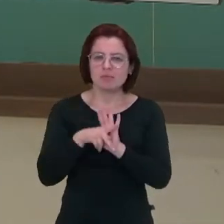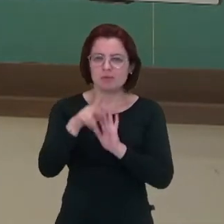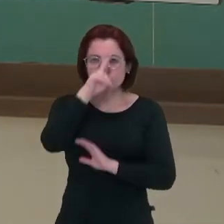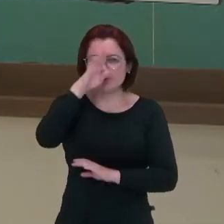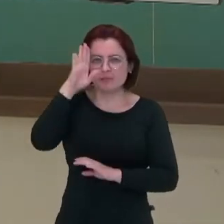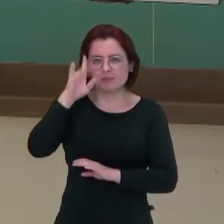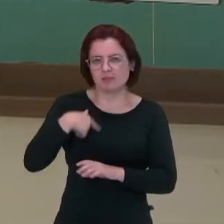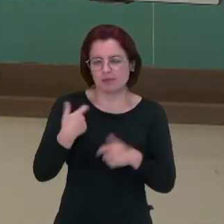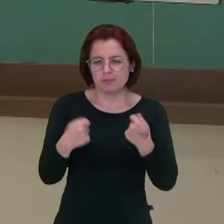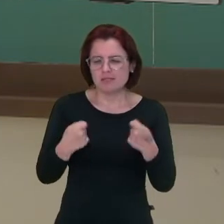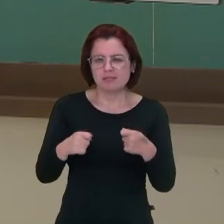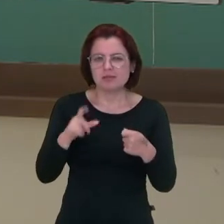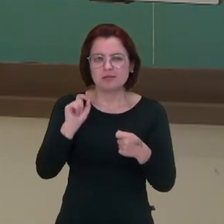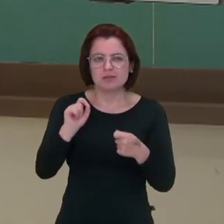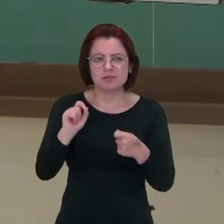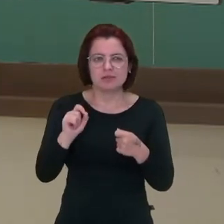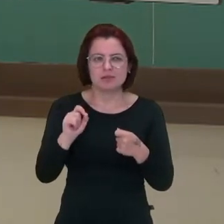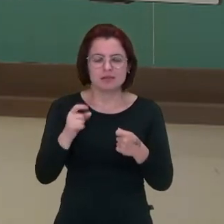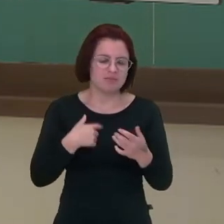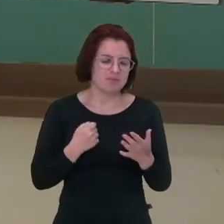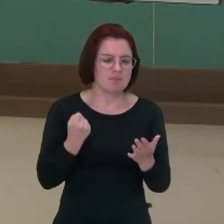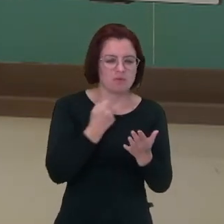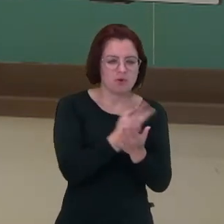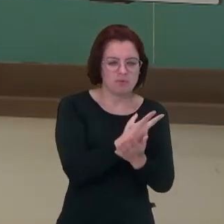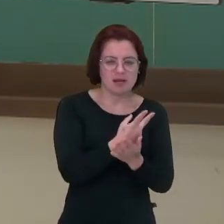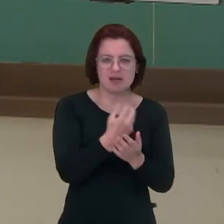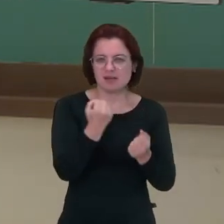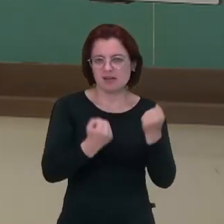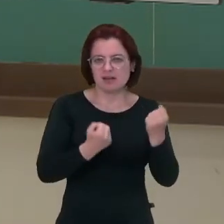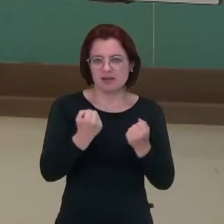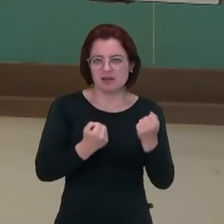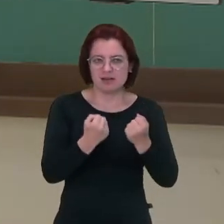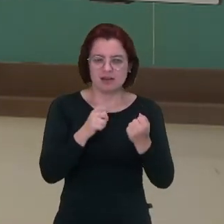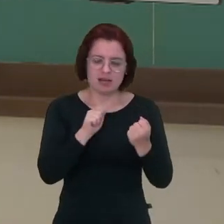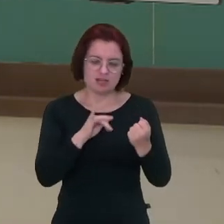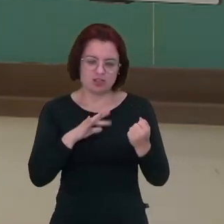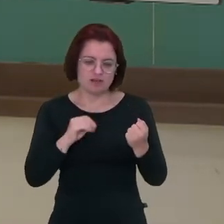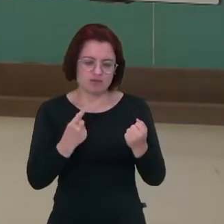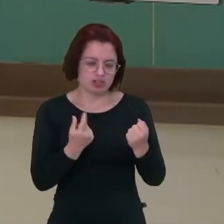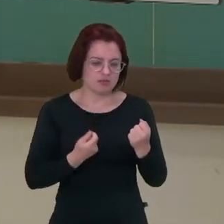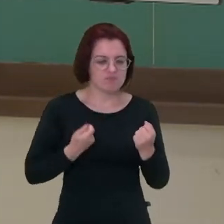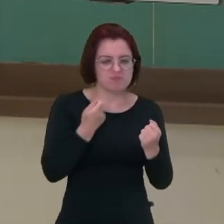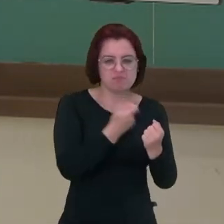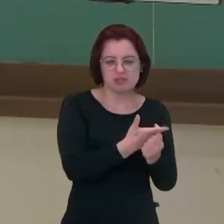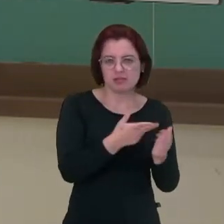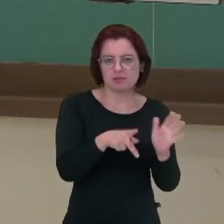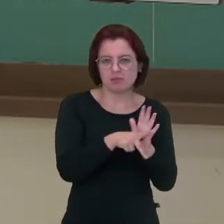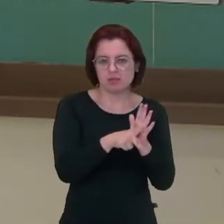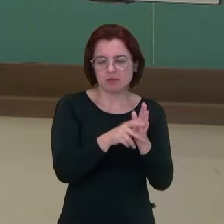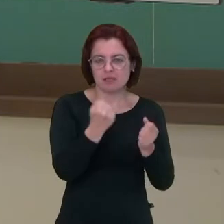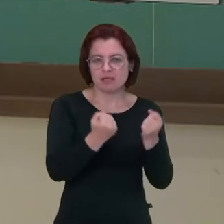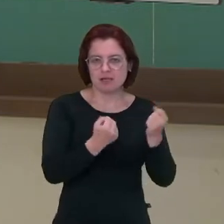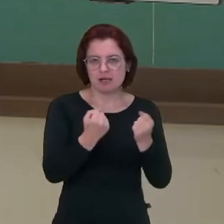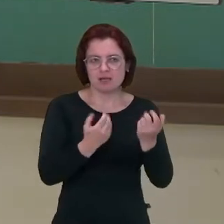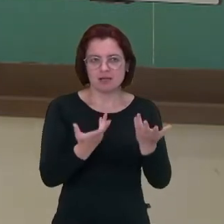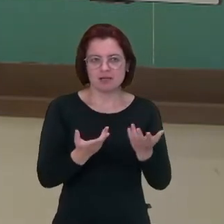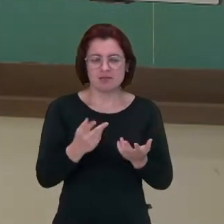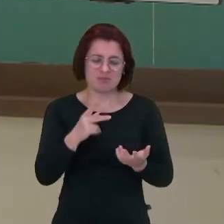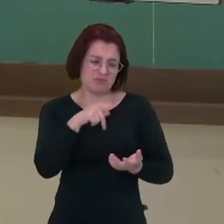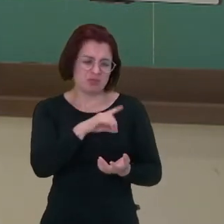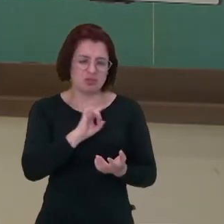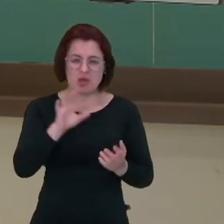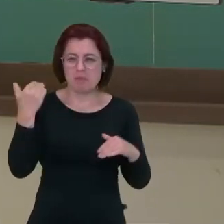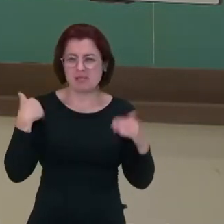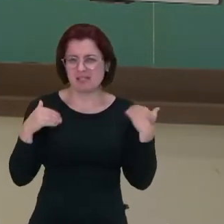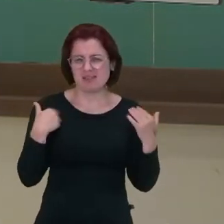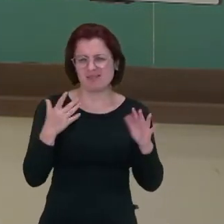eu vou colocar uma grande parte dos meus ativos, do meu dinheiro imobilizado ali, num bem